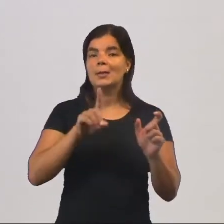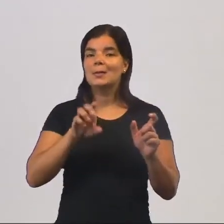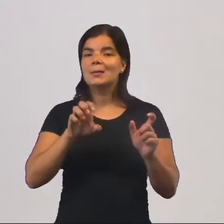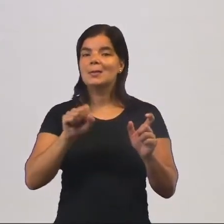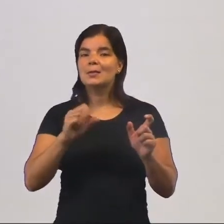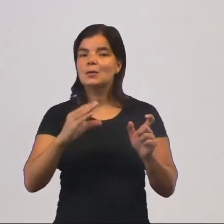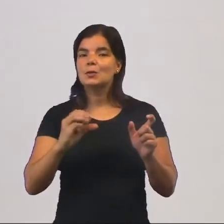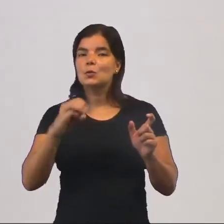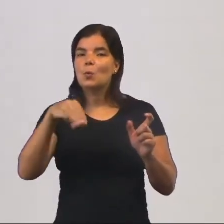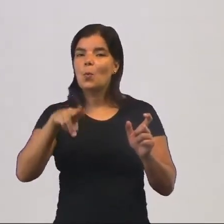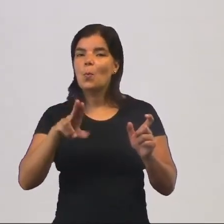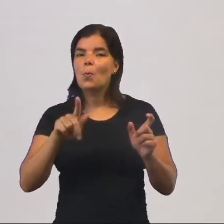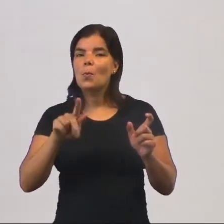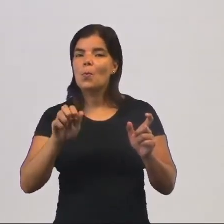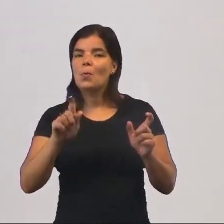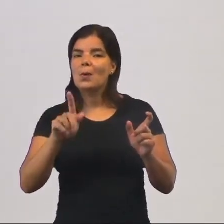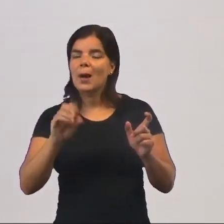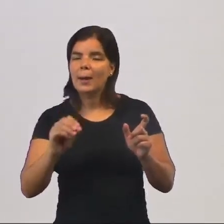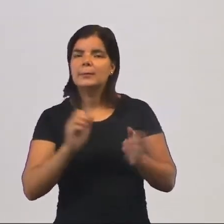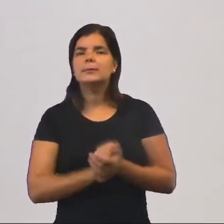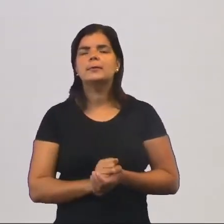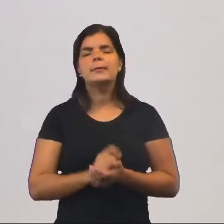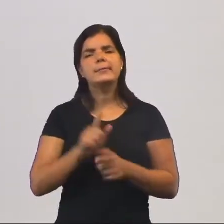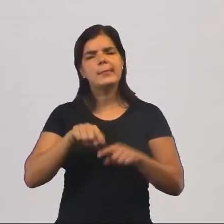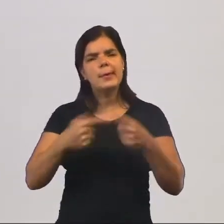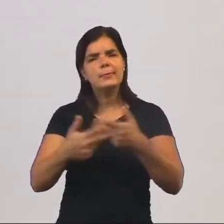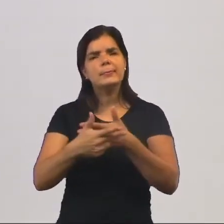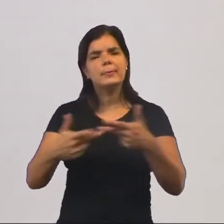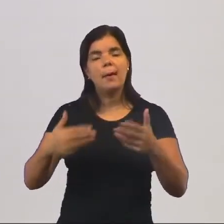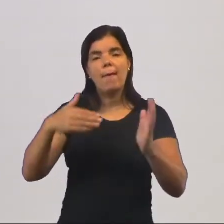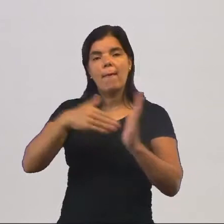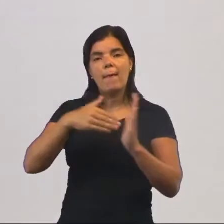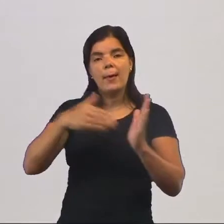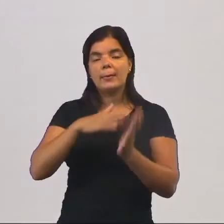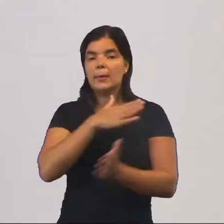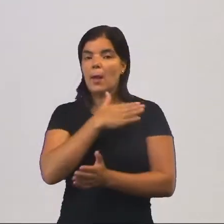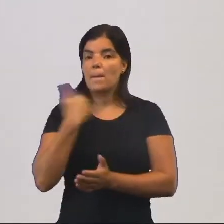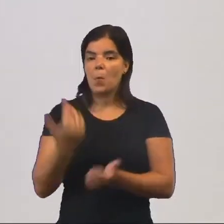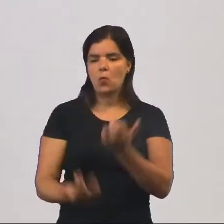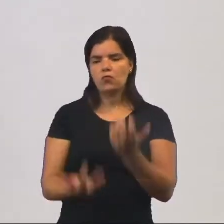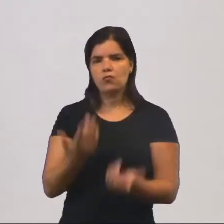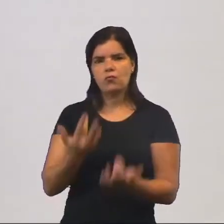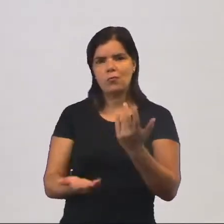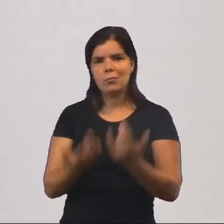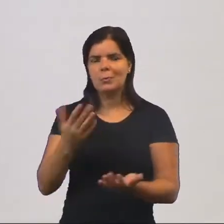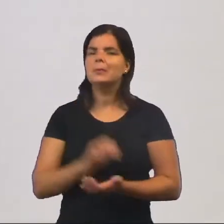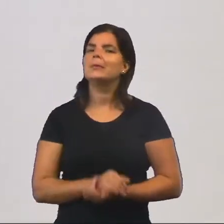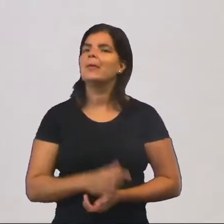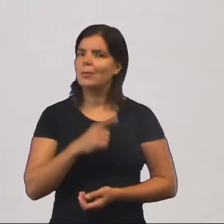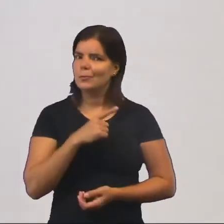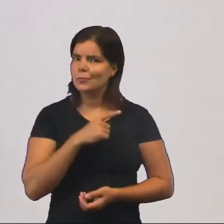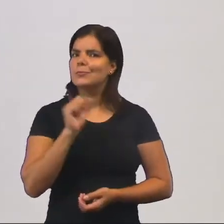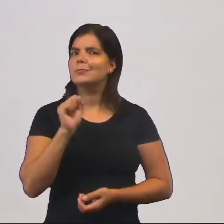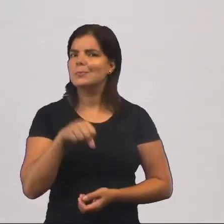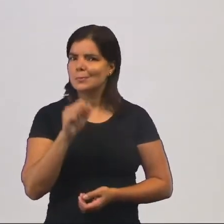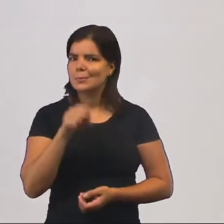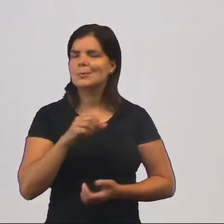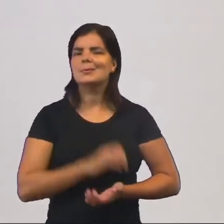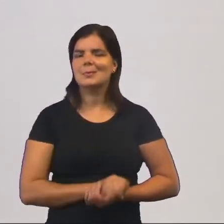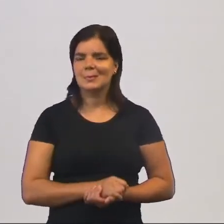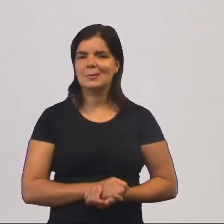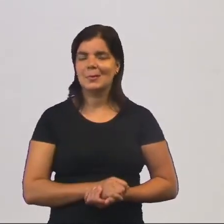isso. E ia desde os confiscos dos bens até a morte na fogueira. Sim, tinha